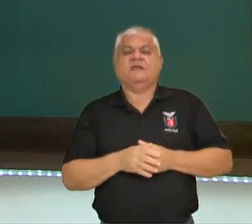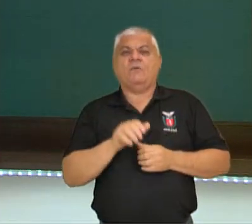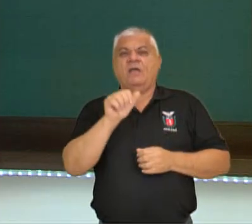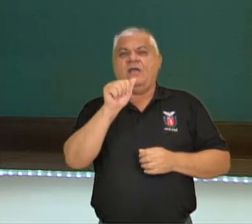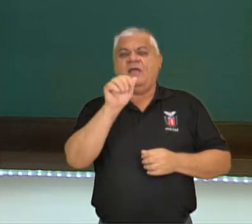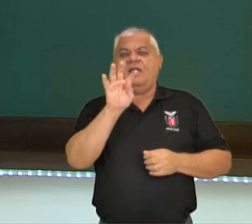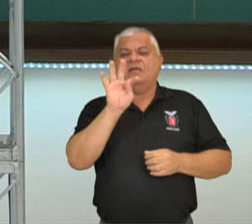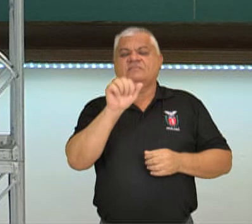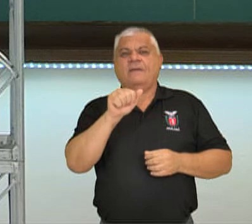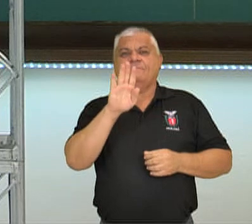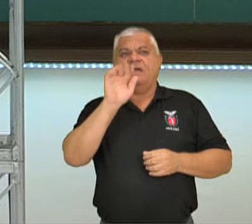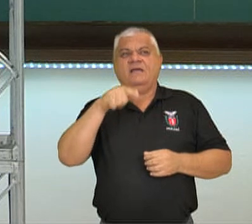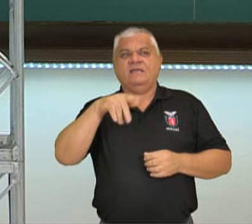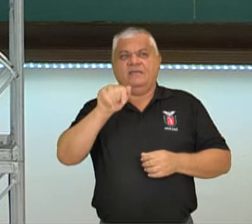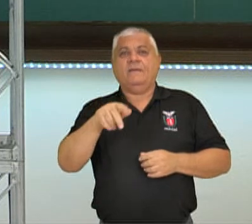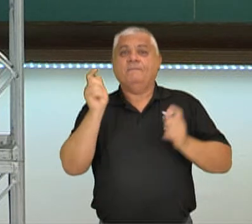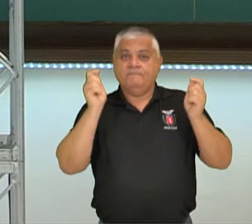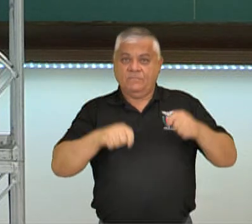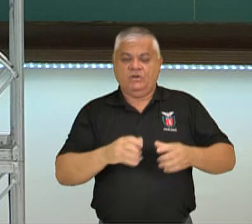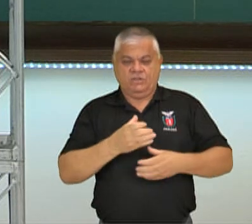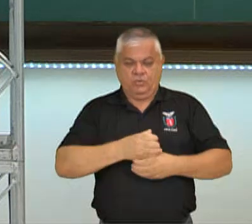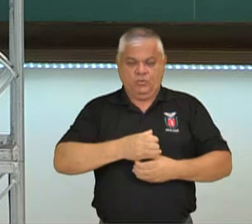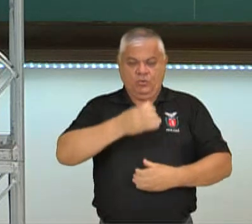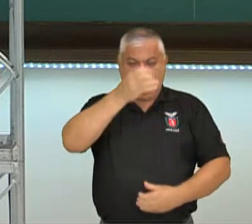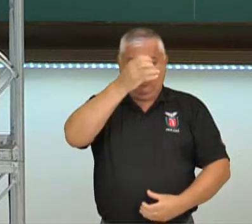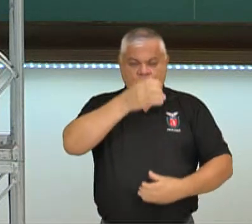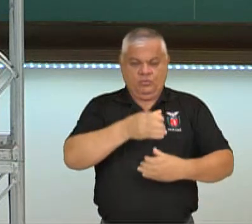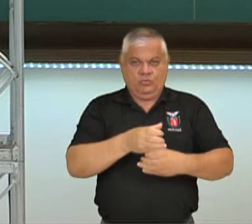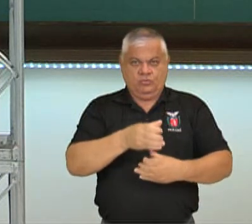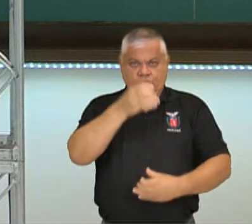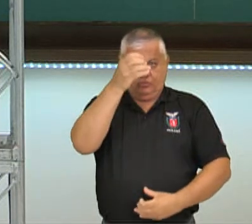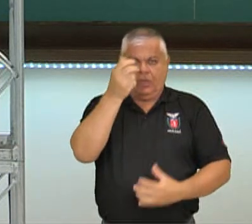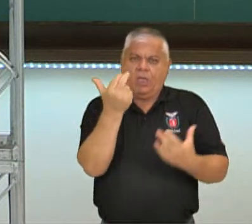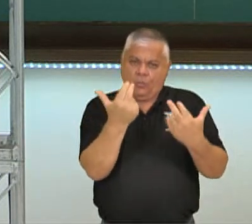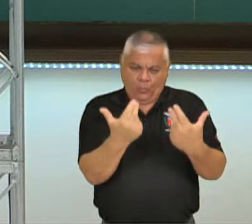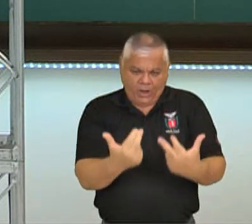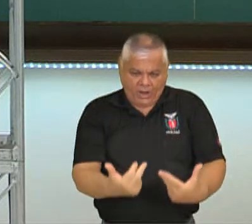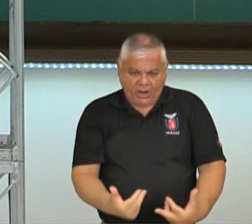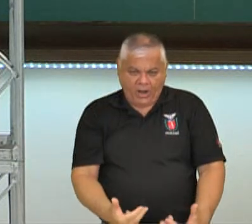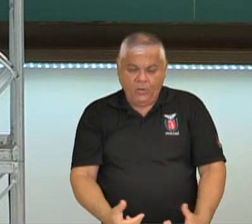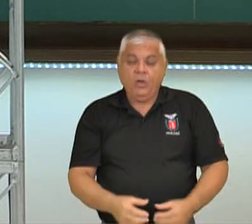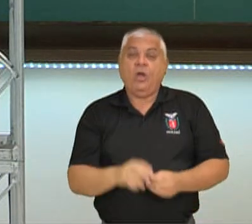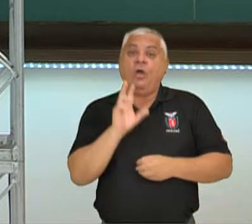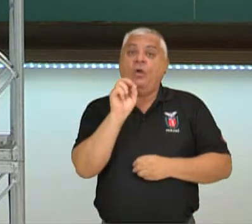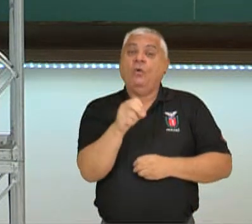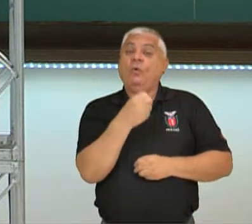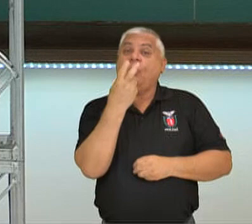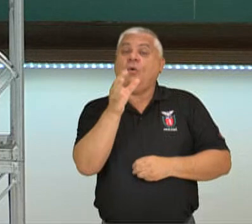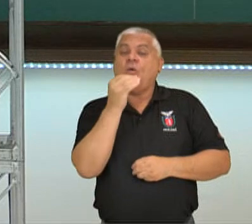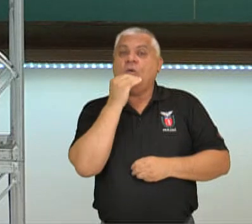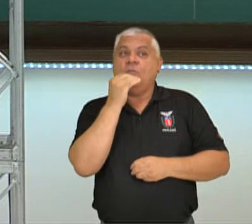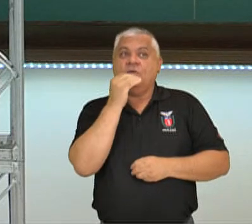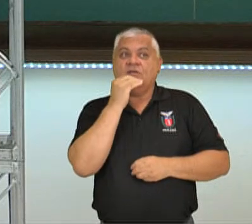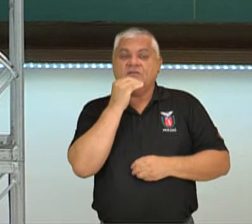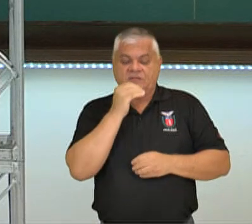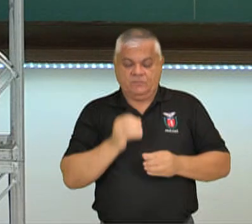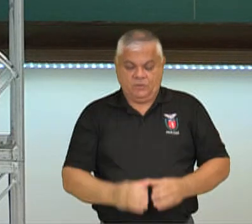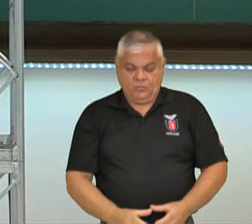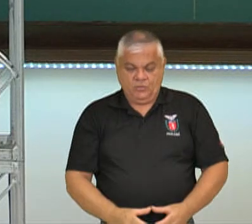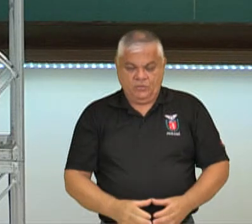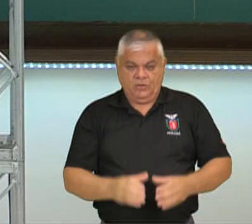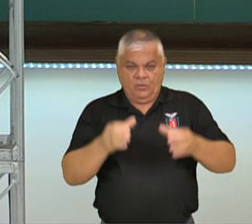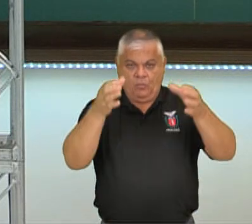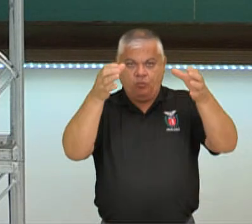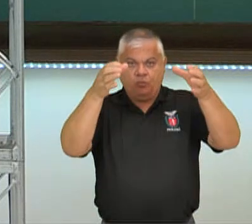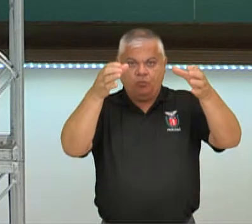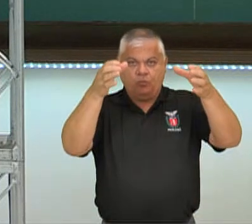atabaque, ele pode ser um cilindro, ou seja, de cima até embaixo ele tem a mesma dimensão, ou cônico, em cima ele começa com